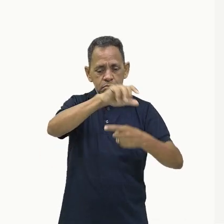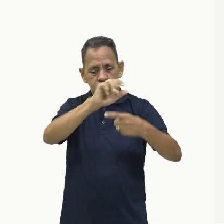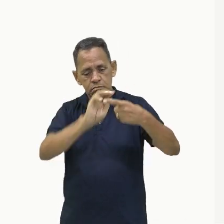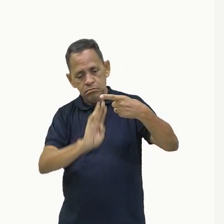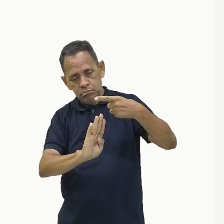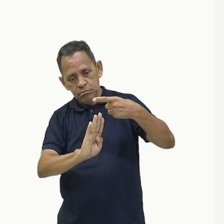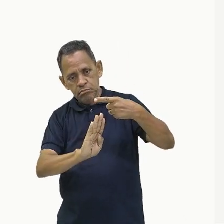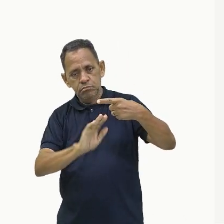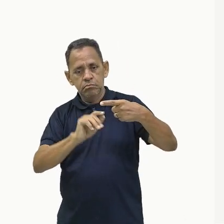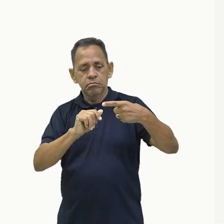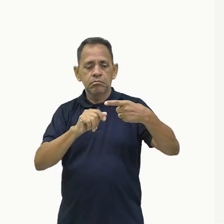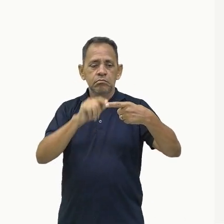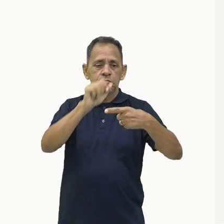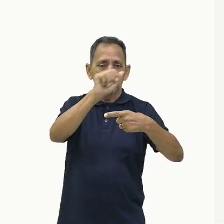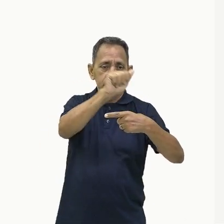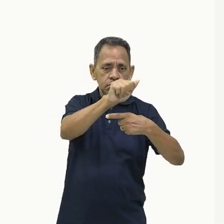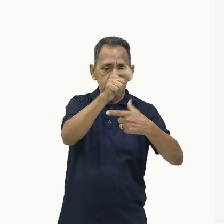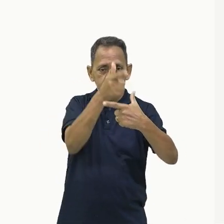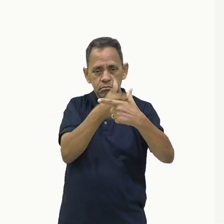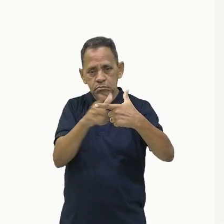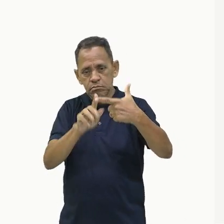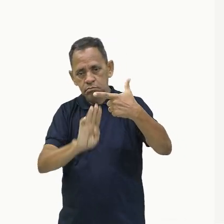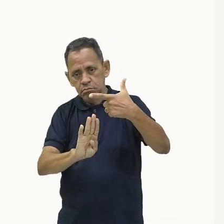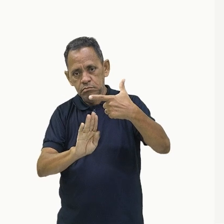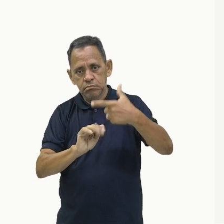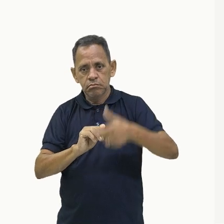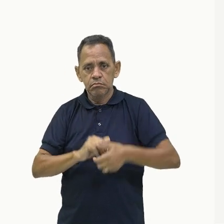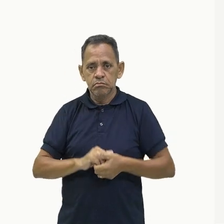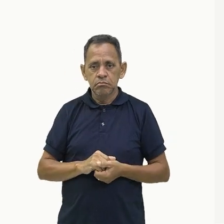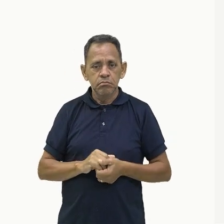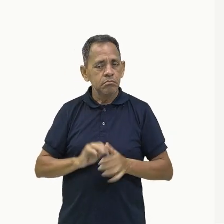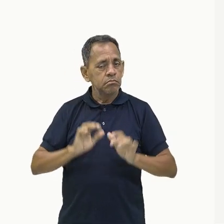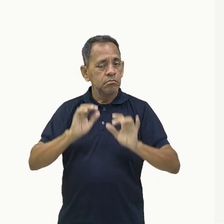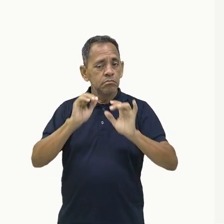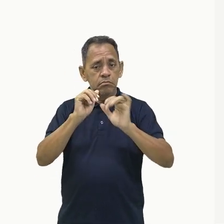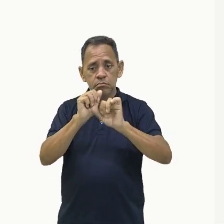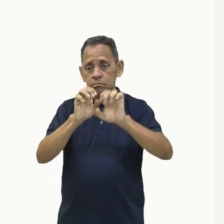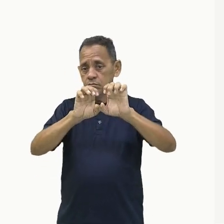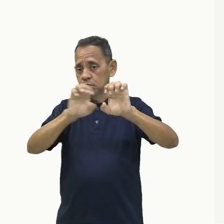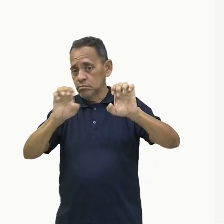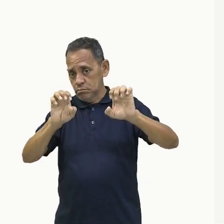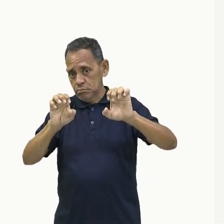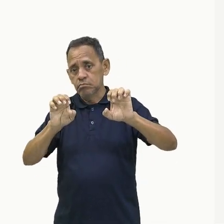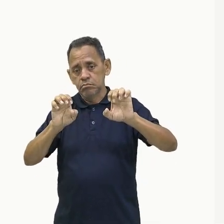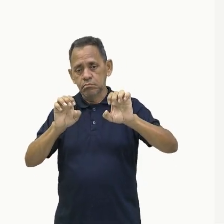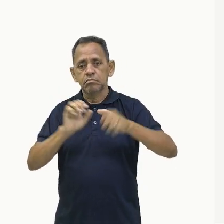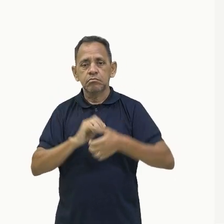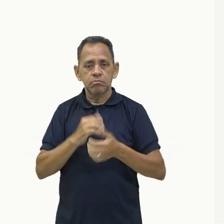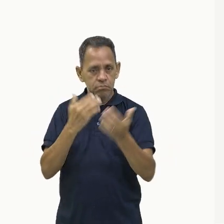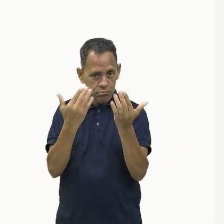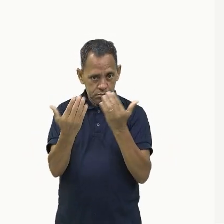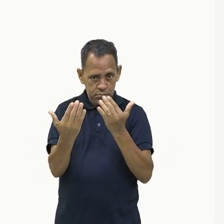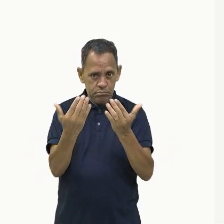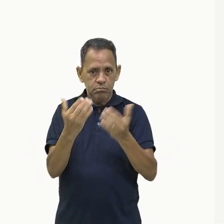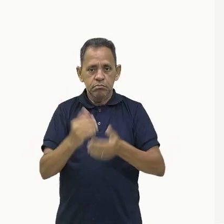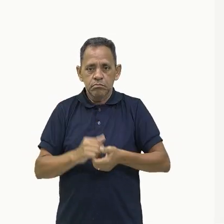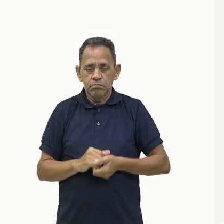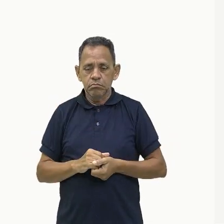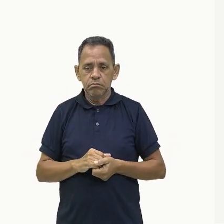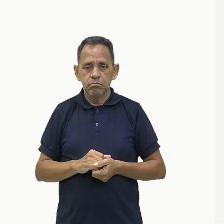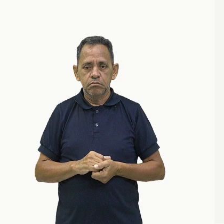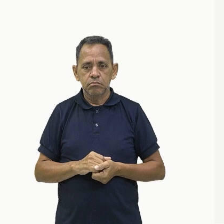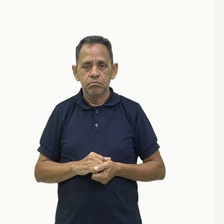A dividido por B, tá? Todas essas são expressões equivalentes,